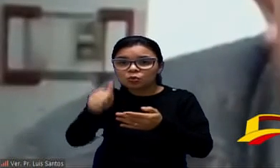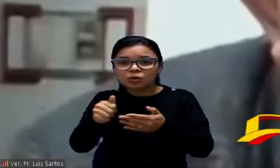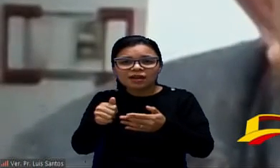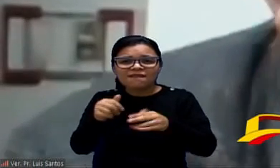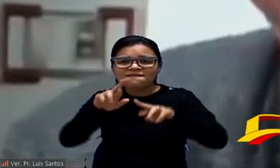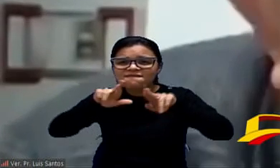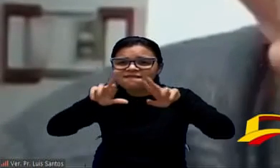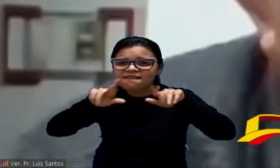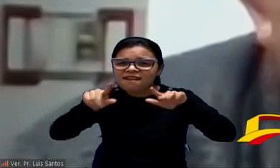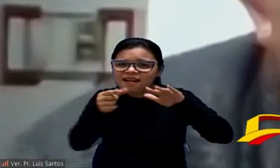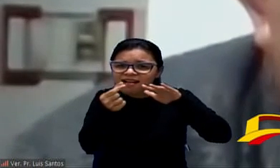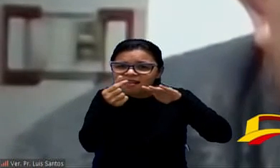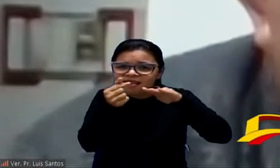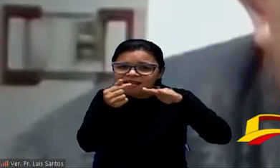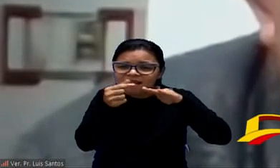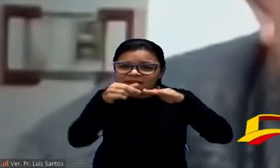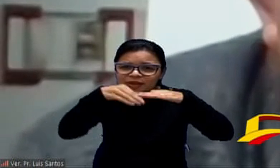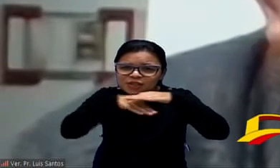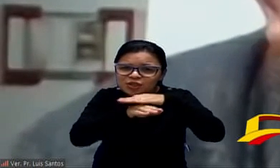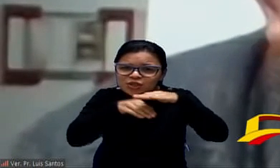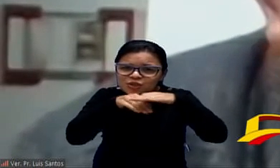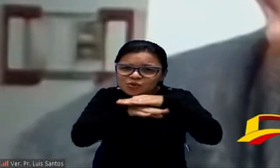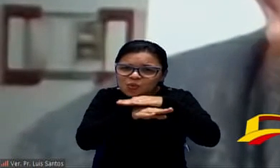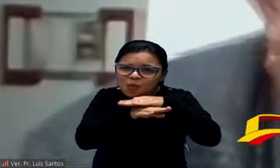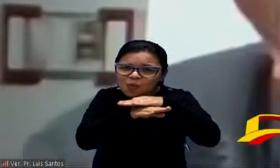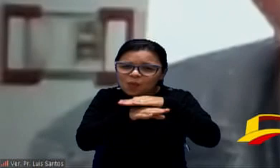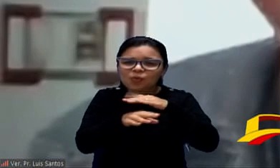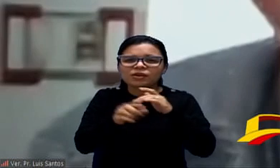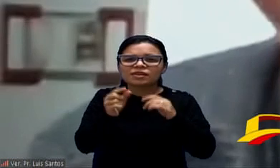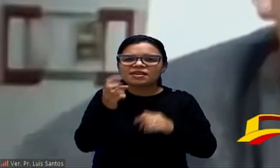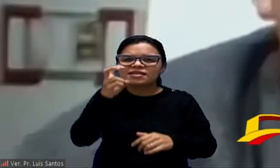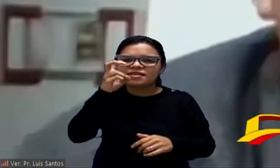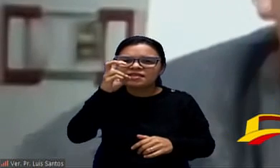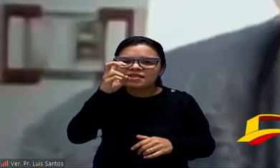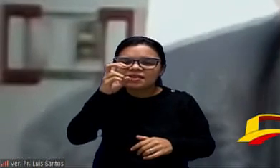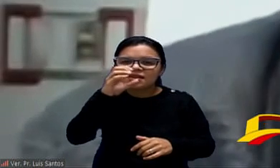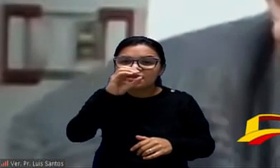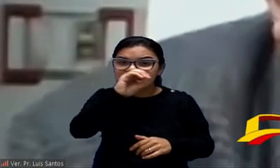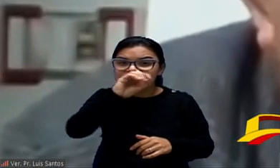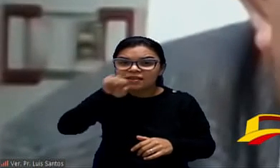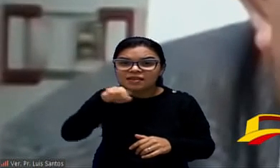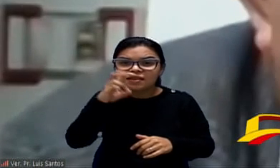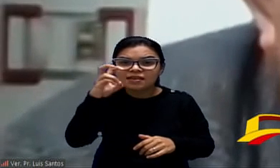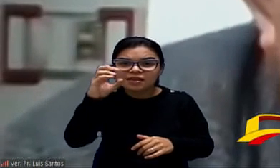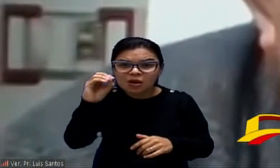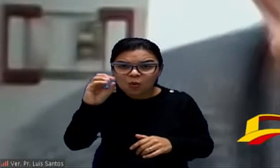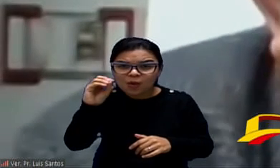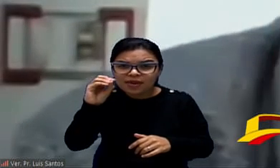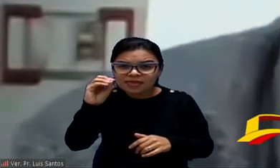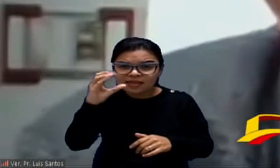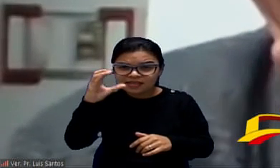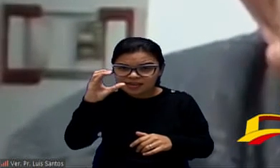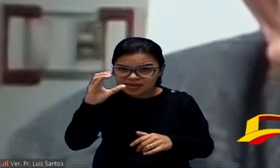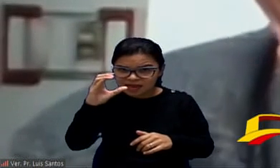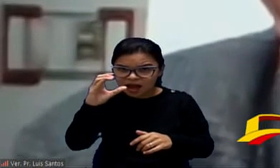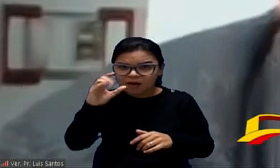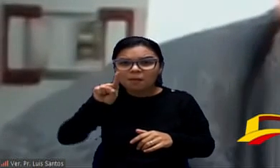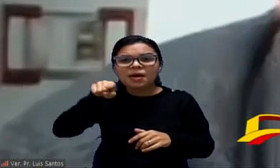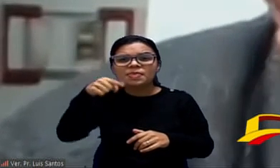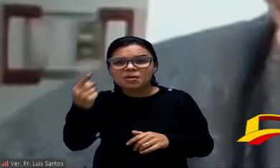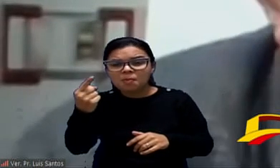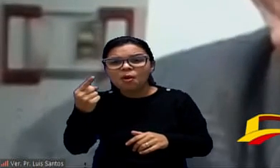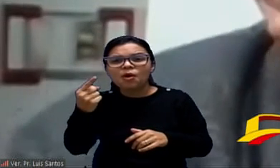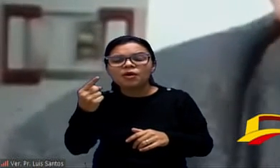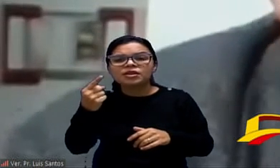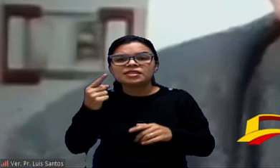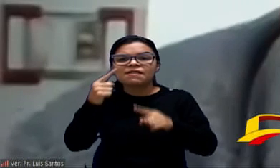escondida. Vê uma taxazinha lá de 50 centavos, que a gente não entende o que é, mas multiplica isso por 10